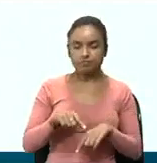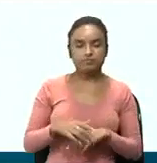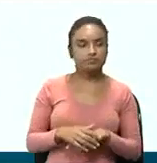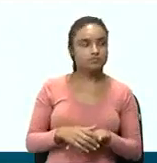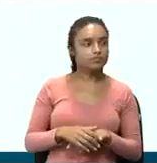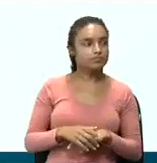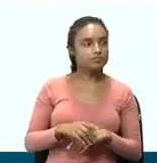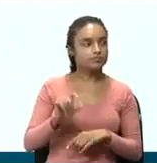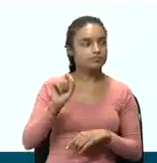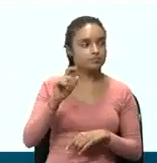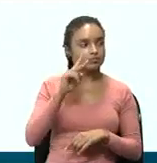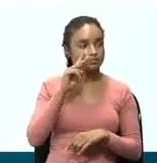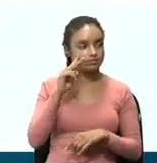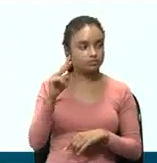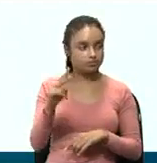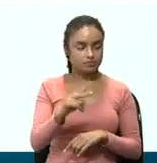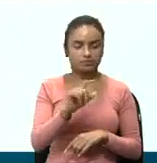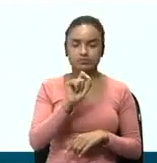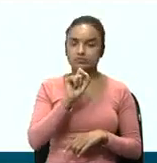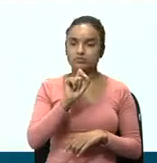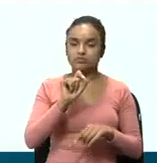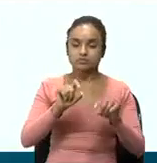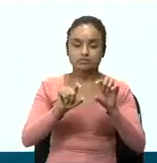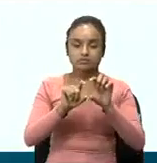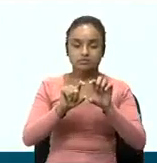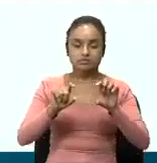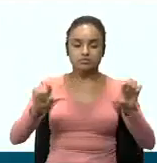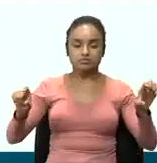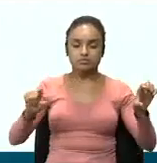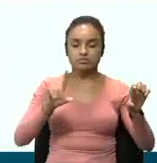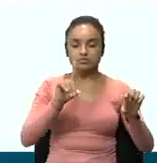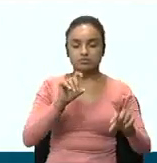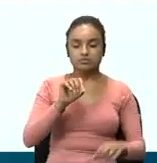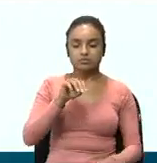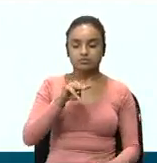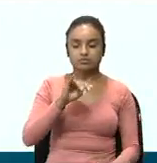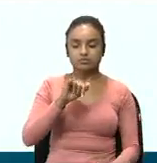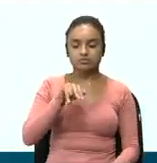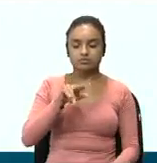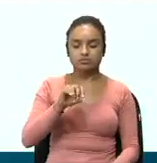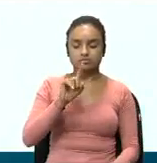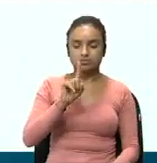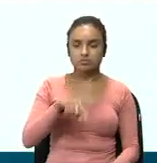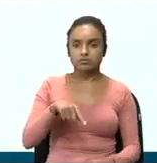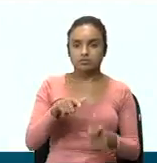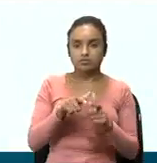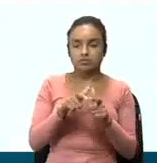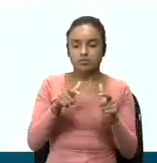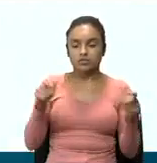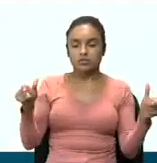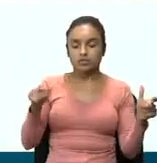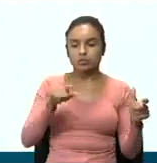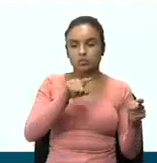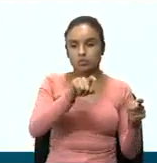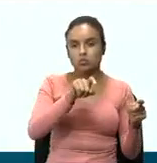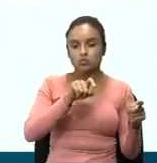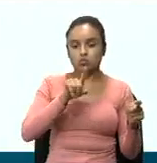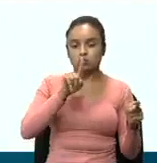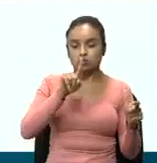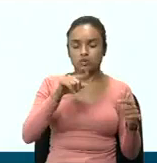o fato de que o domínio aumentou. Né? O x1 é menor que o x2.